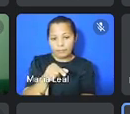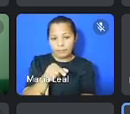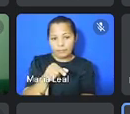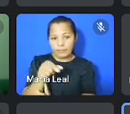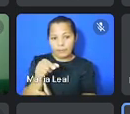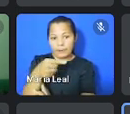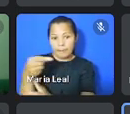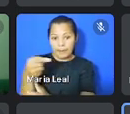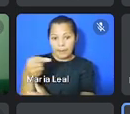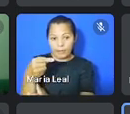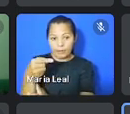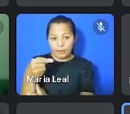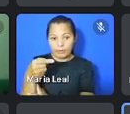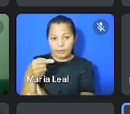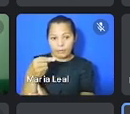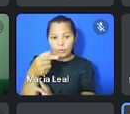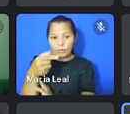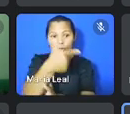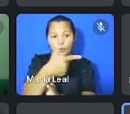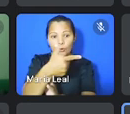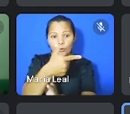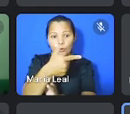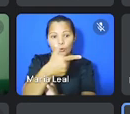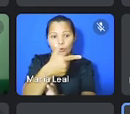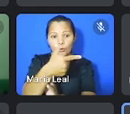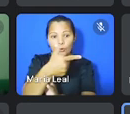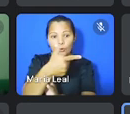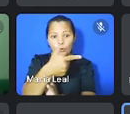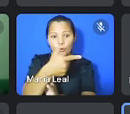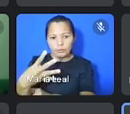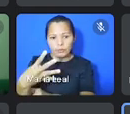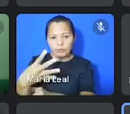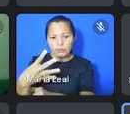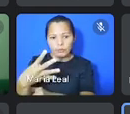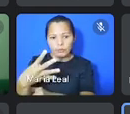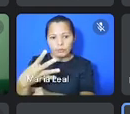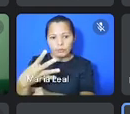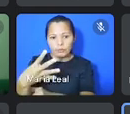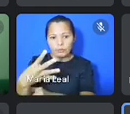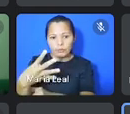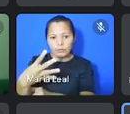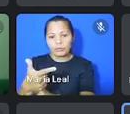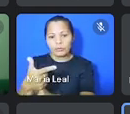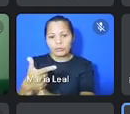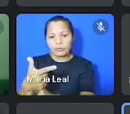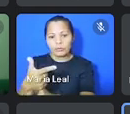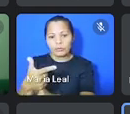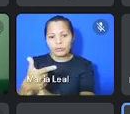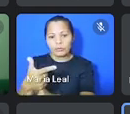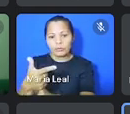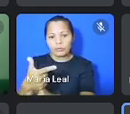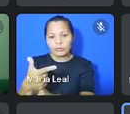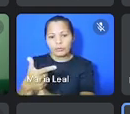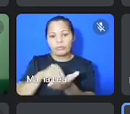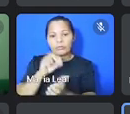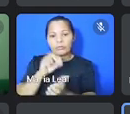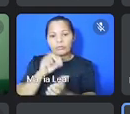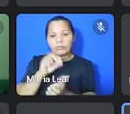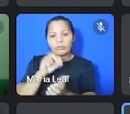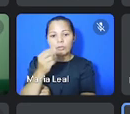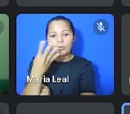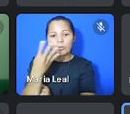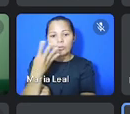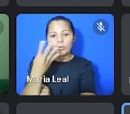Menos 2 vezes 4. Se eu dividir 2 vezes 4 dividido por 2, o 2 cancela com 2, sobra só o